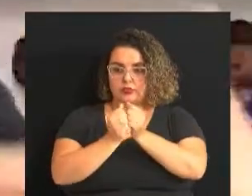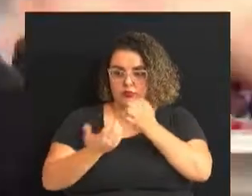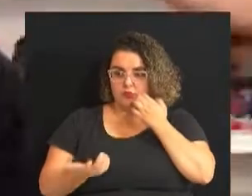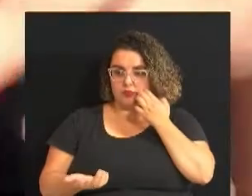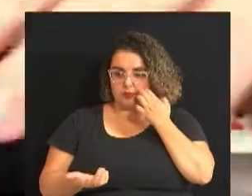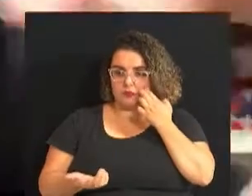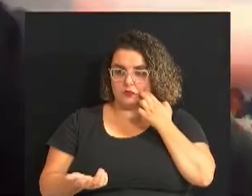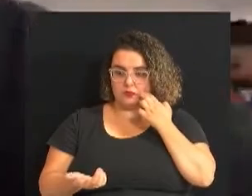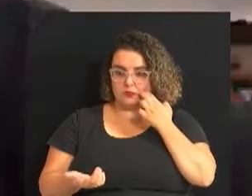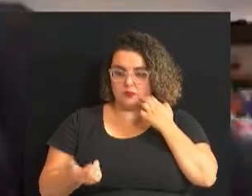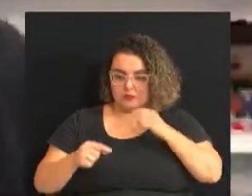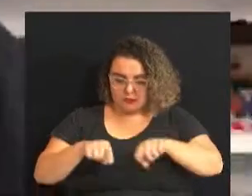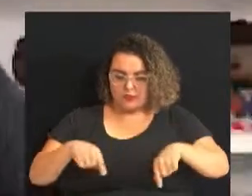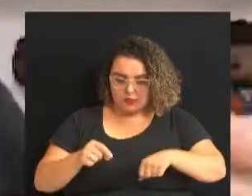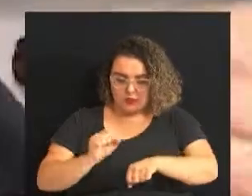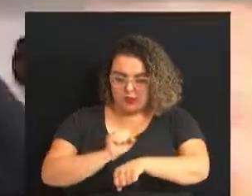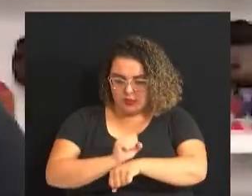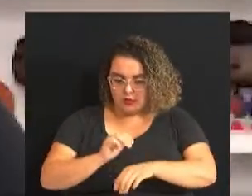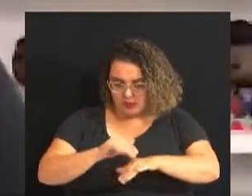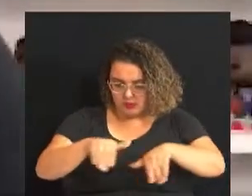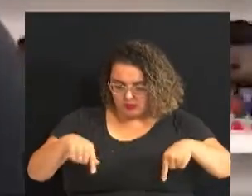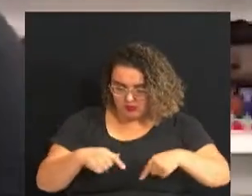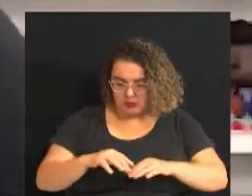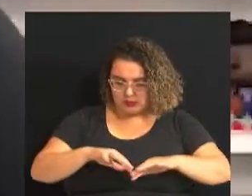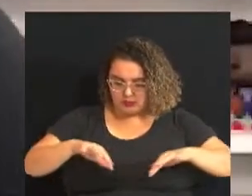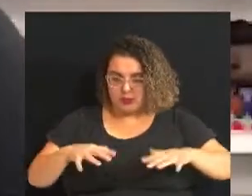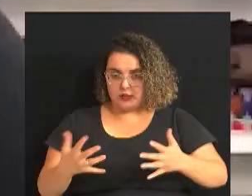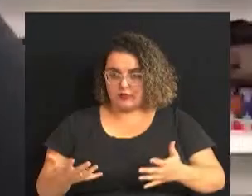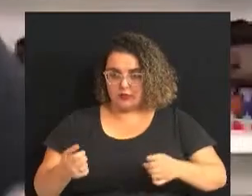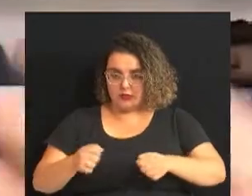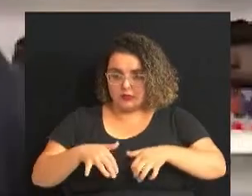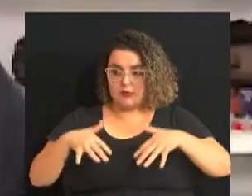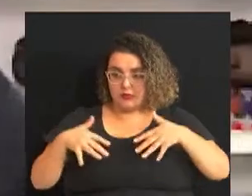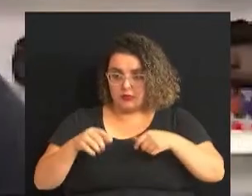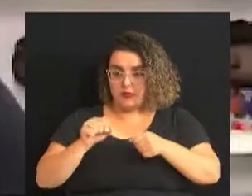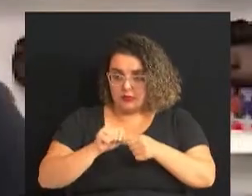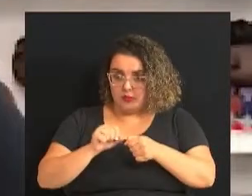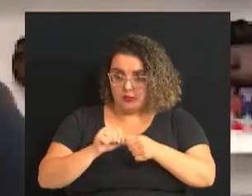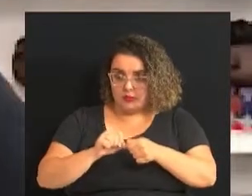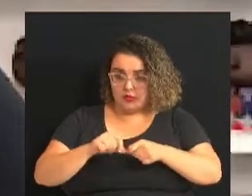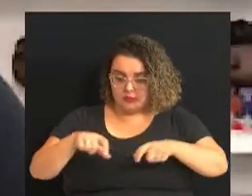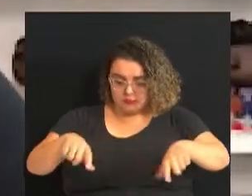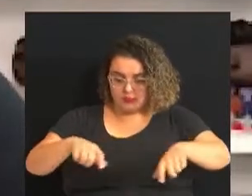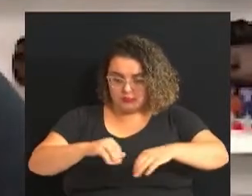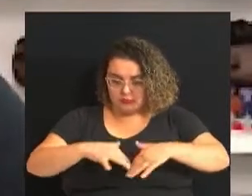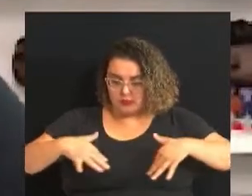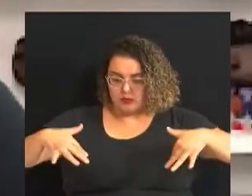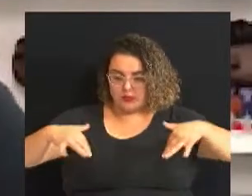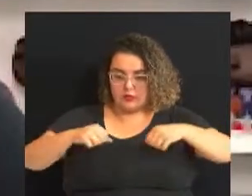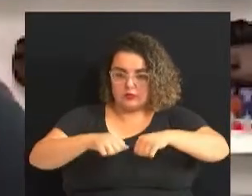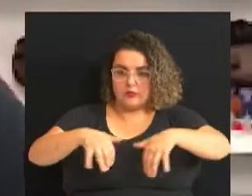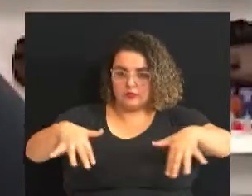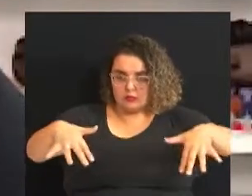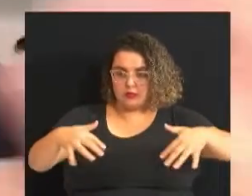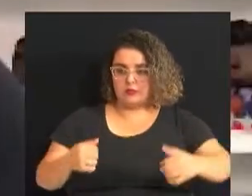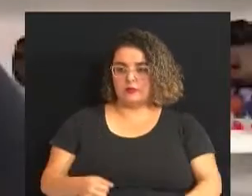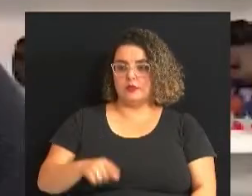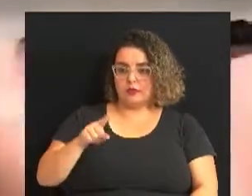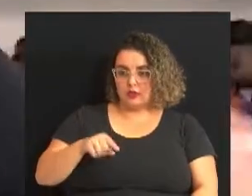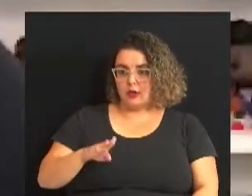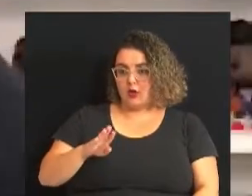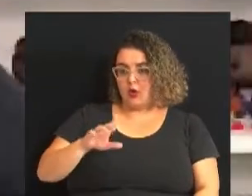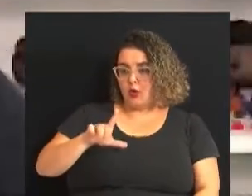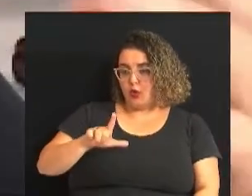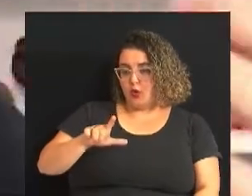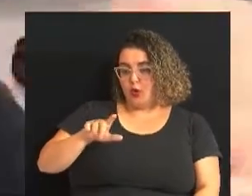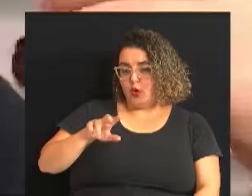espaço reservado, mas é como se fosse uma arquibancada, porque foi realizado num ginásio, no Barclays Center, que é a casa do Brooklyn Nets. Então, do mesmo